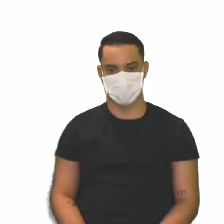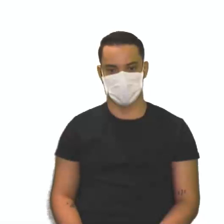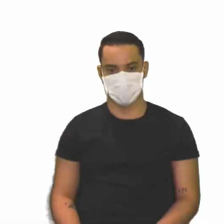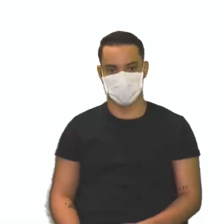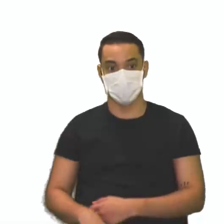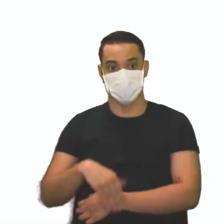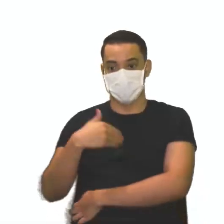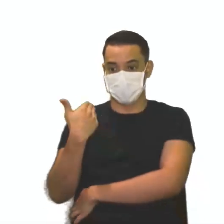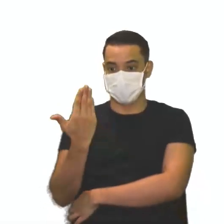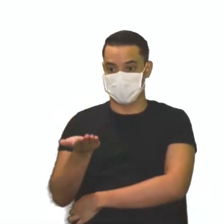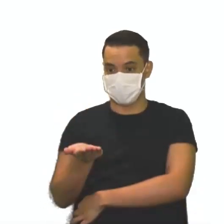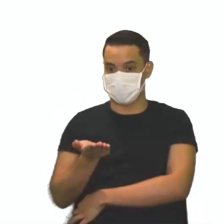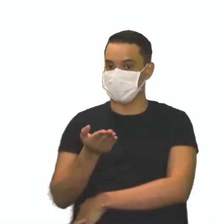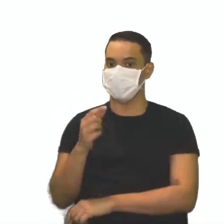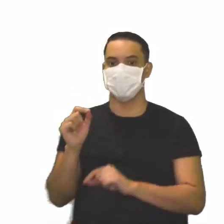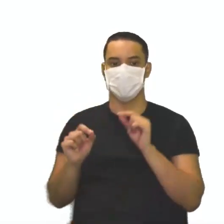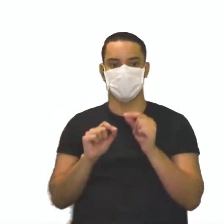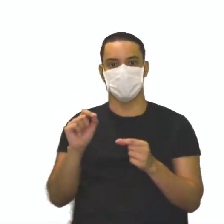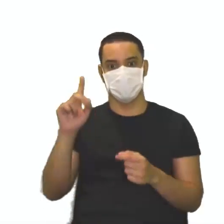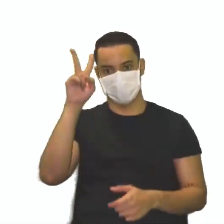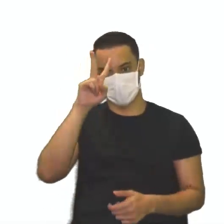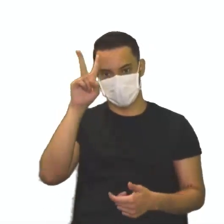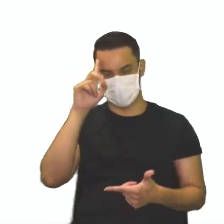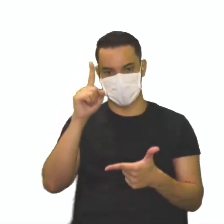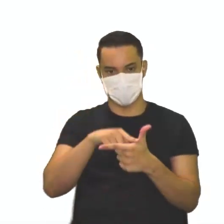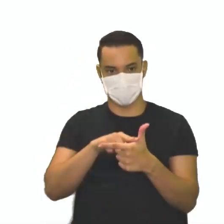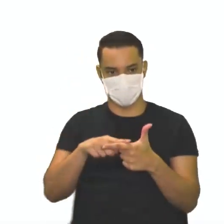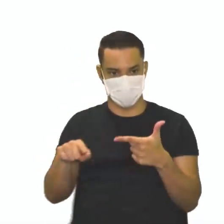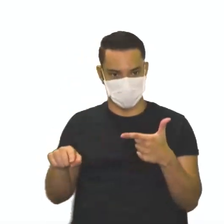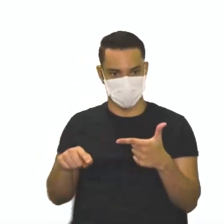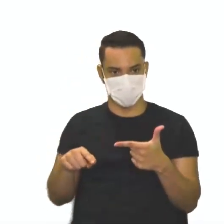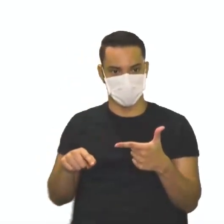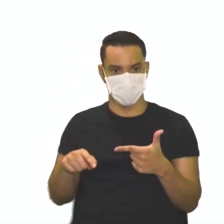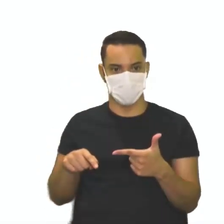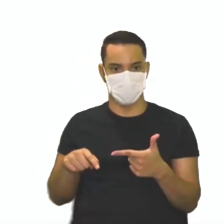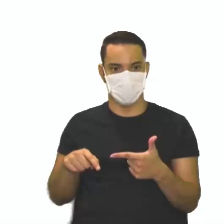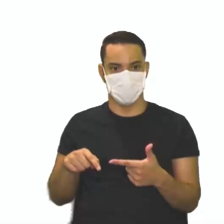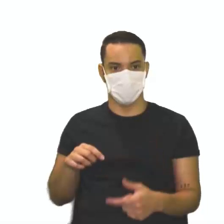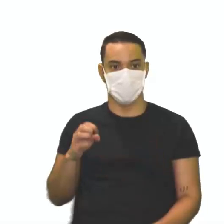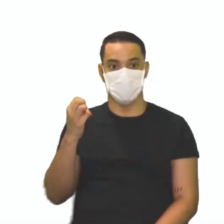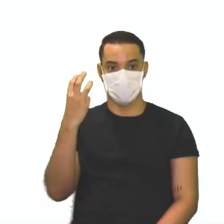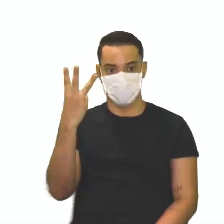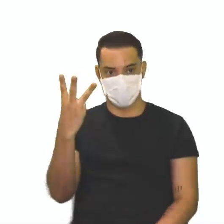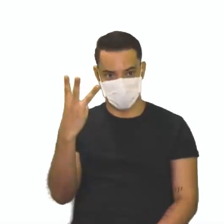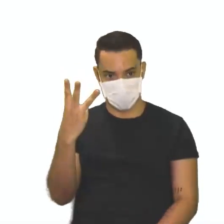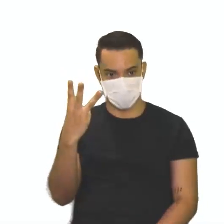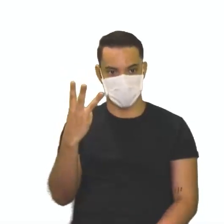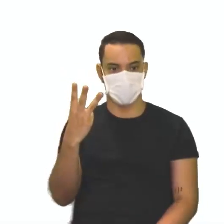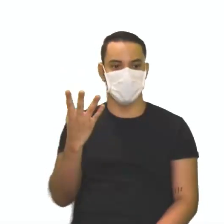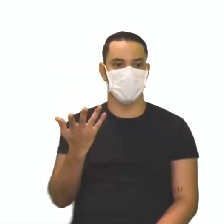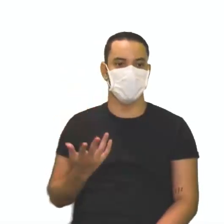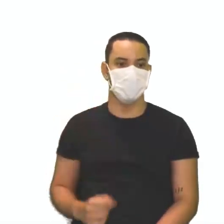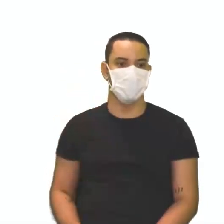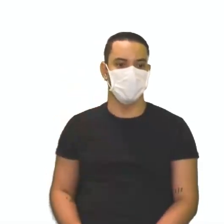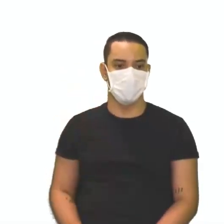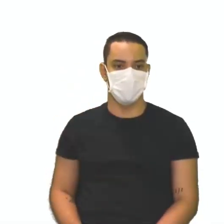Então, ali, olha só, a gente dividiu aqui, ó, 3 para 1,6.